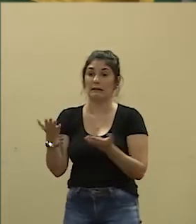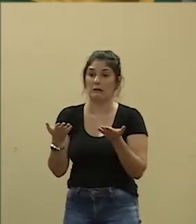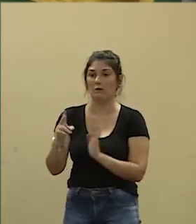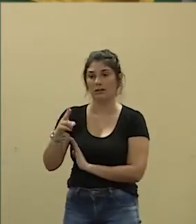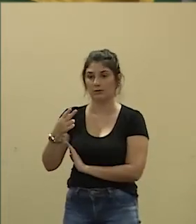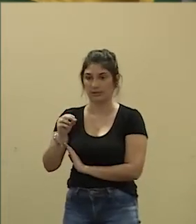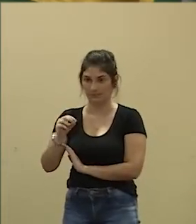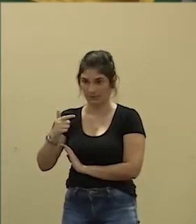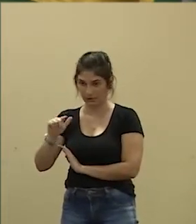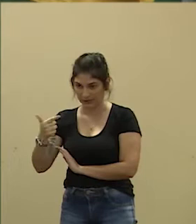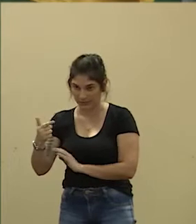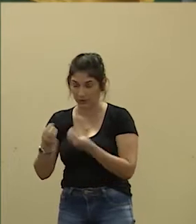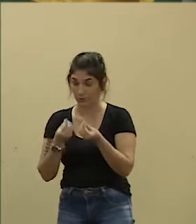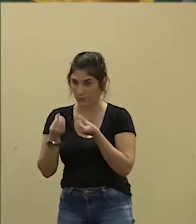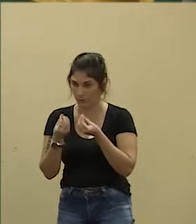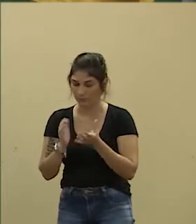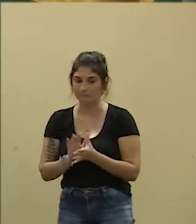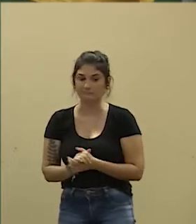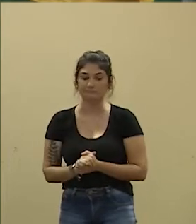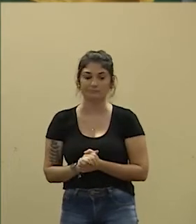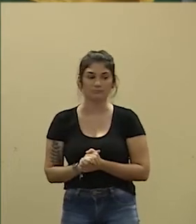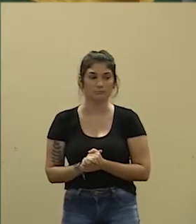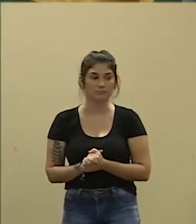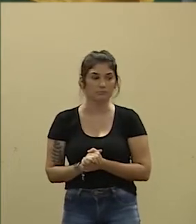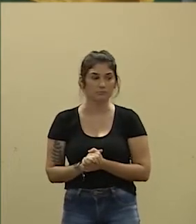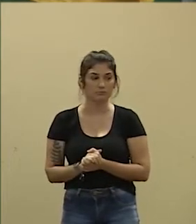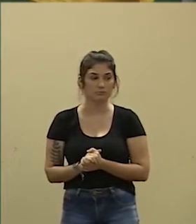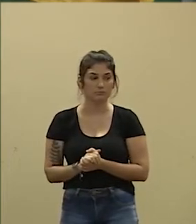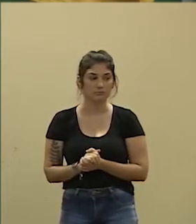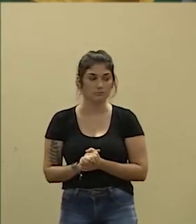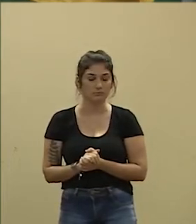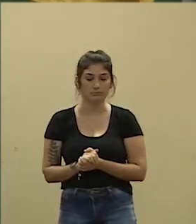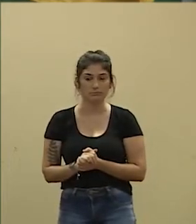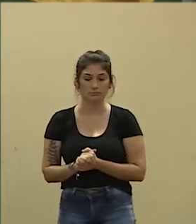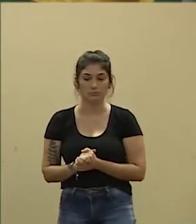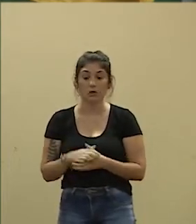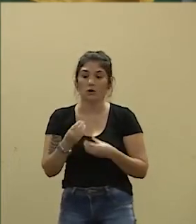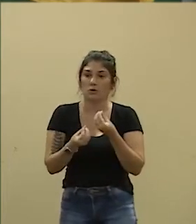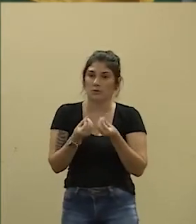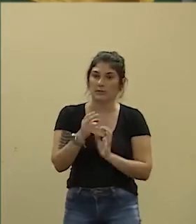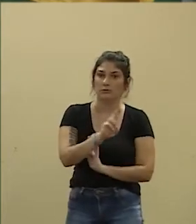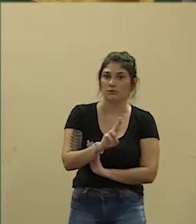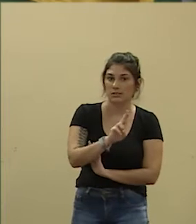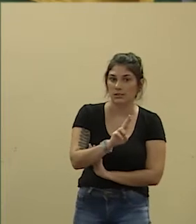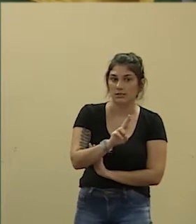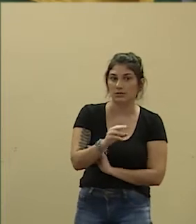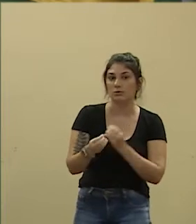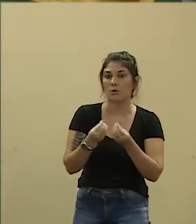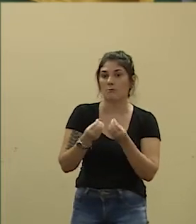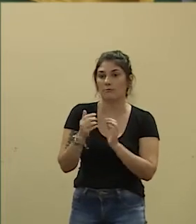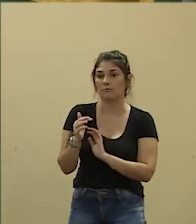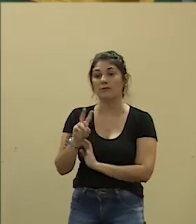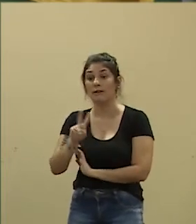que de fato estão sendo utilizadas ian quais que não imagine tentar entender por que que